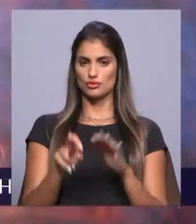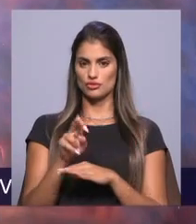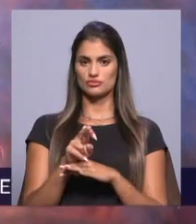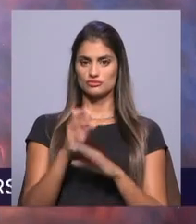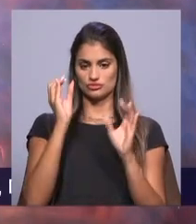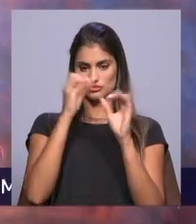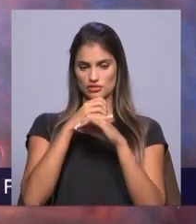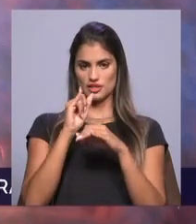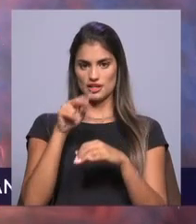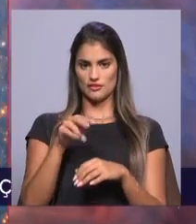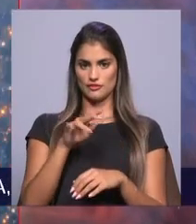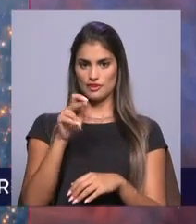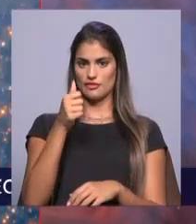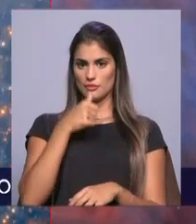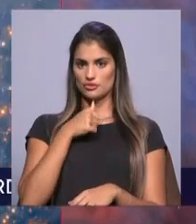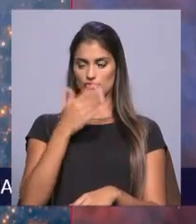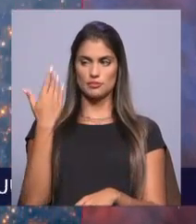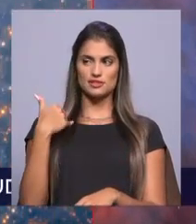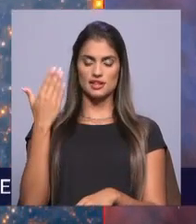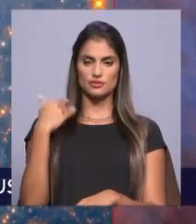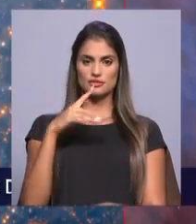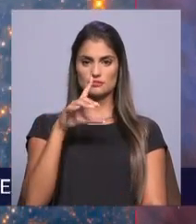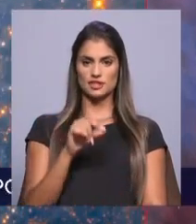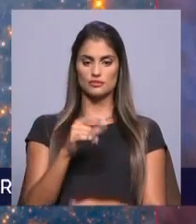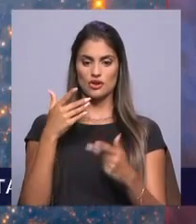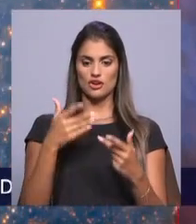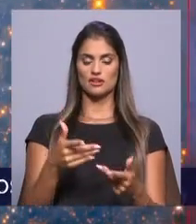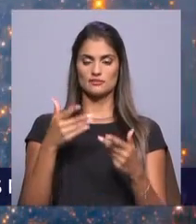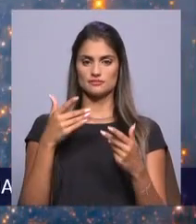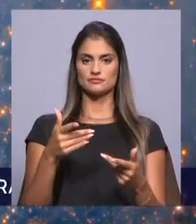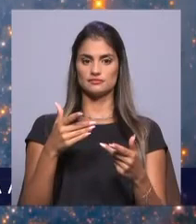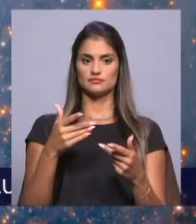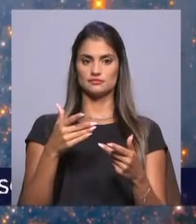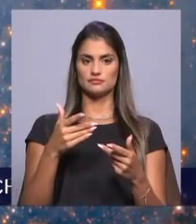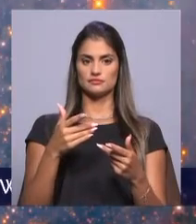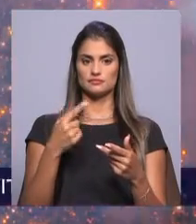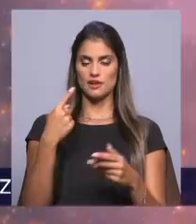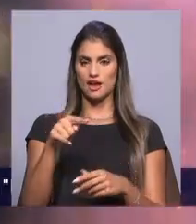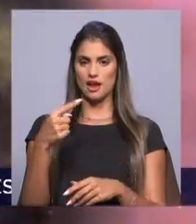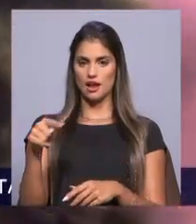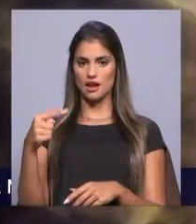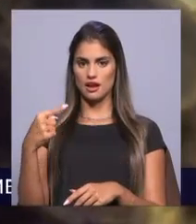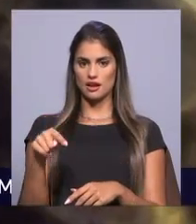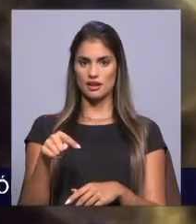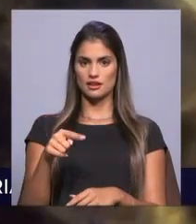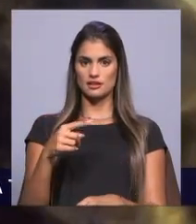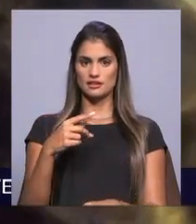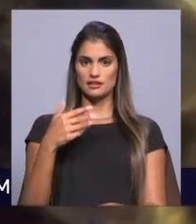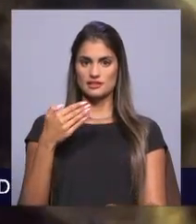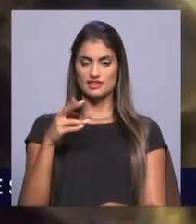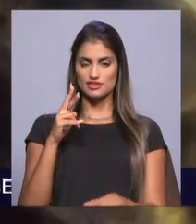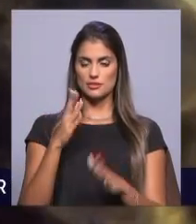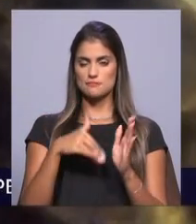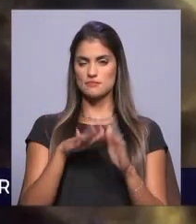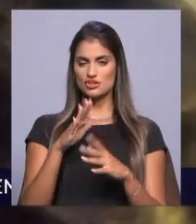telescópios infravermelhos do passado e mesmo dos atuais. Consegue reunir cerca de 7 vezes